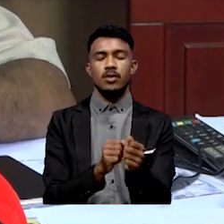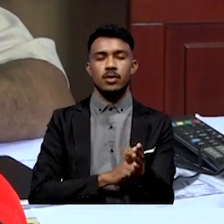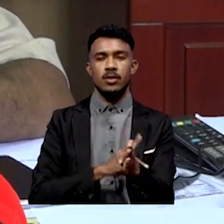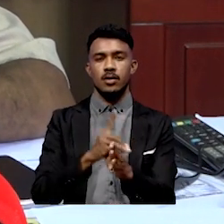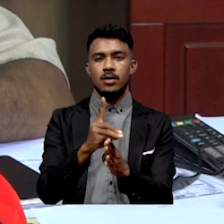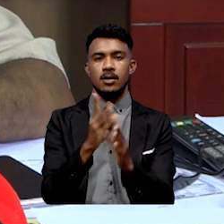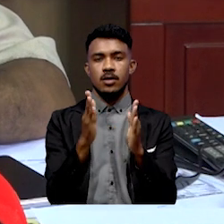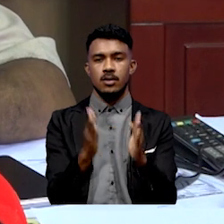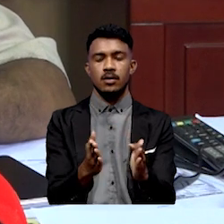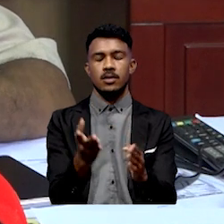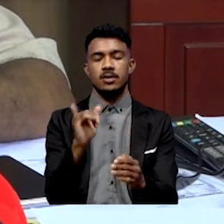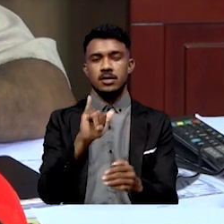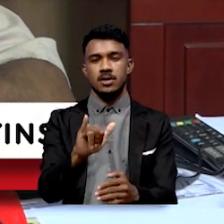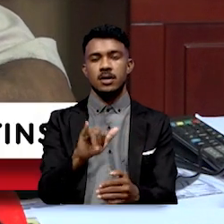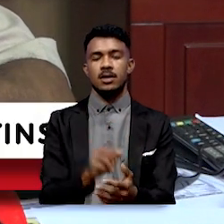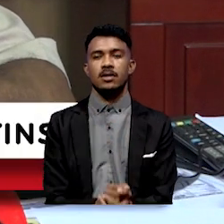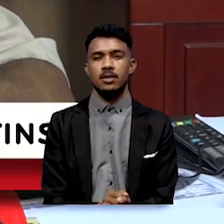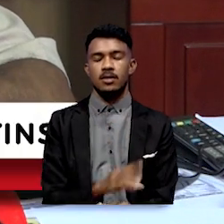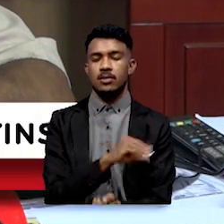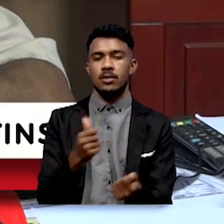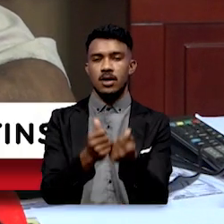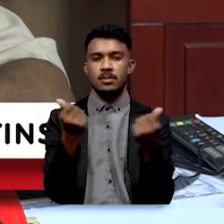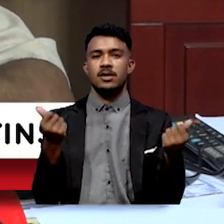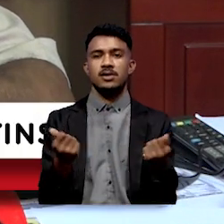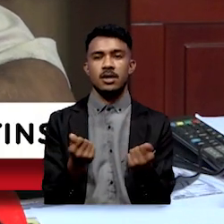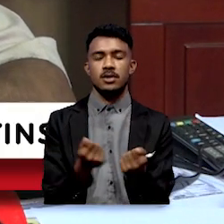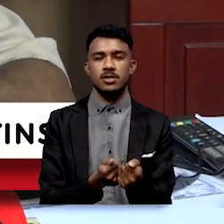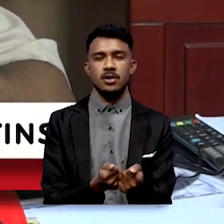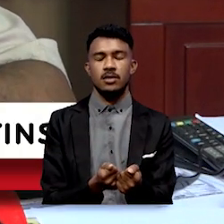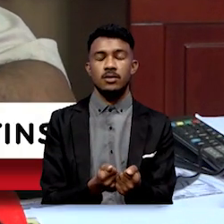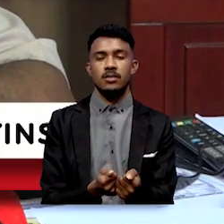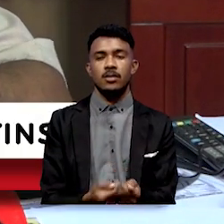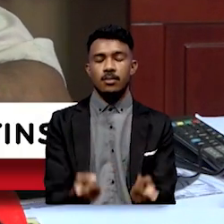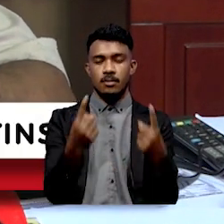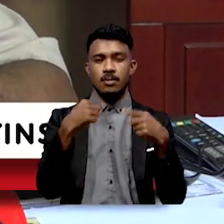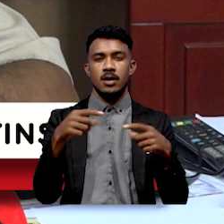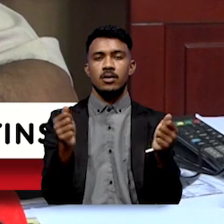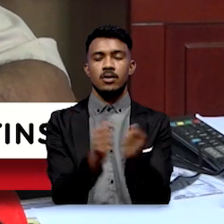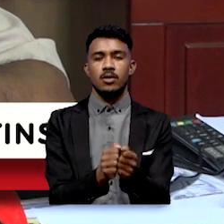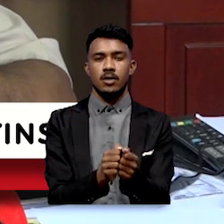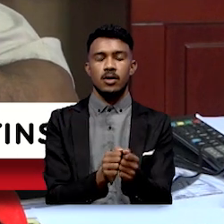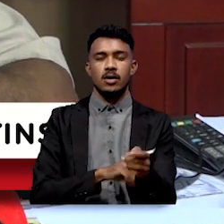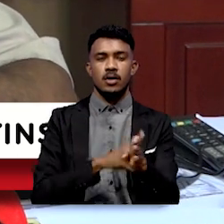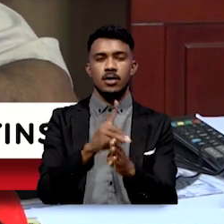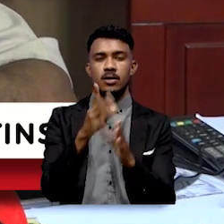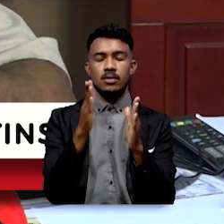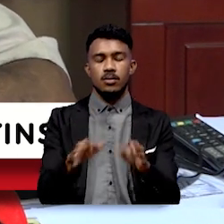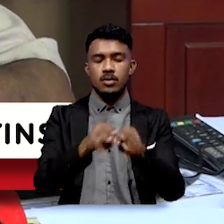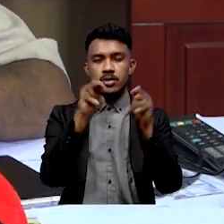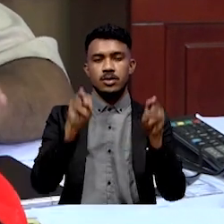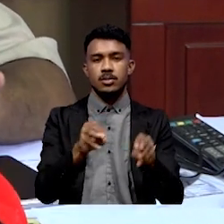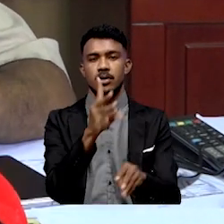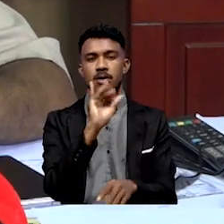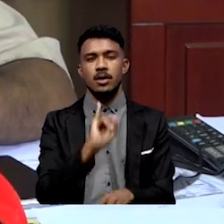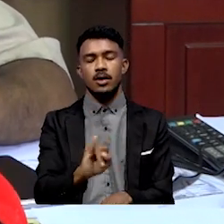hamutuk moso itu nia administração estatal, mai ho autoridade município dele, ou autoridade local, sira, ita